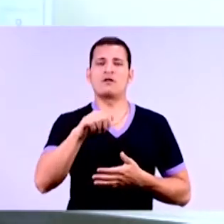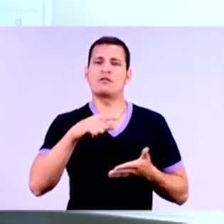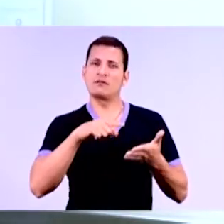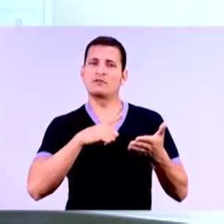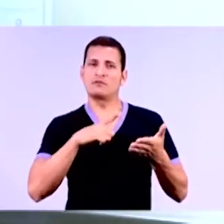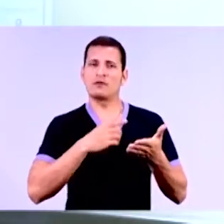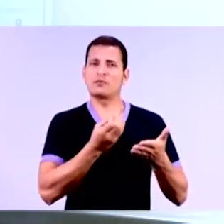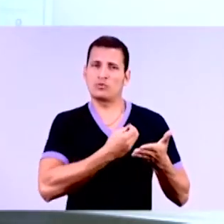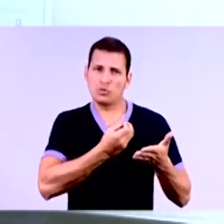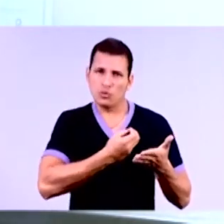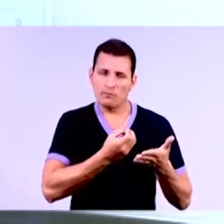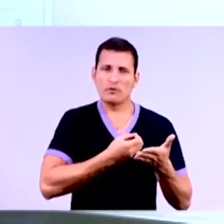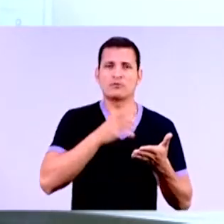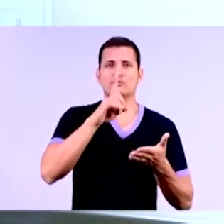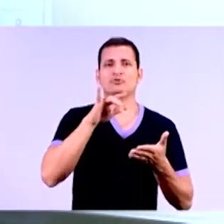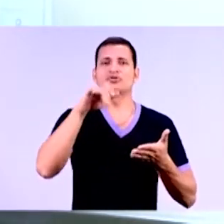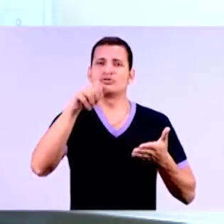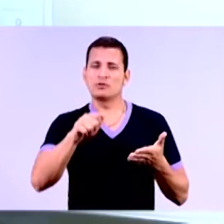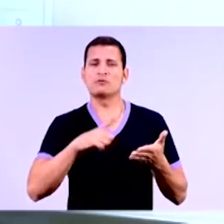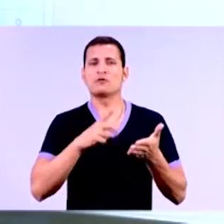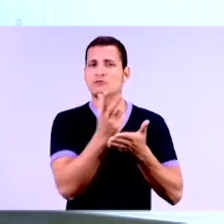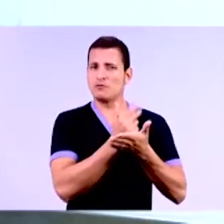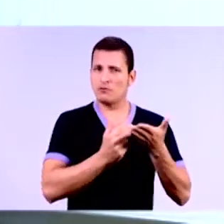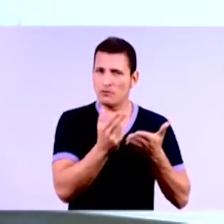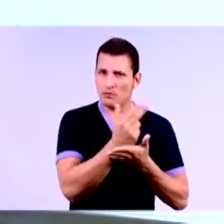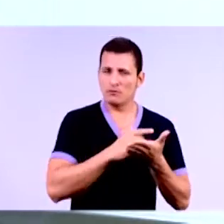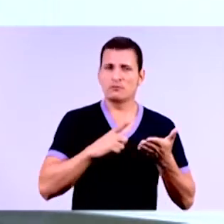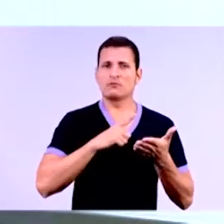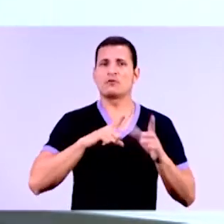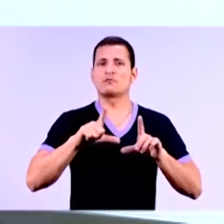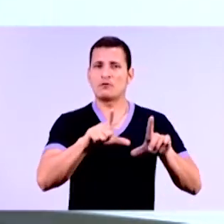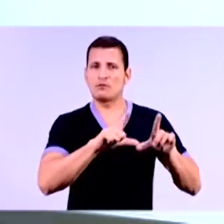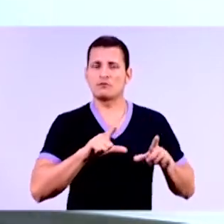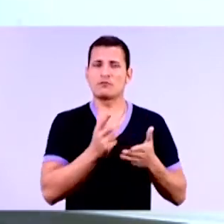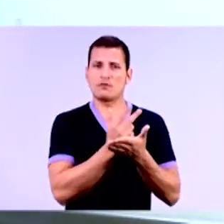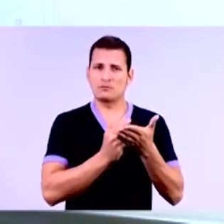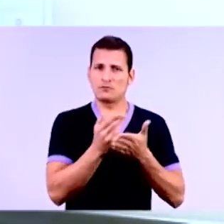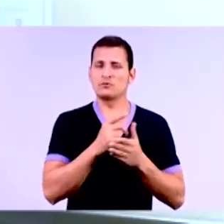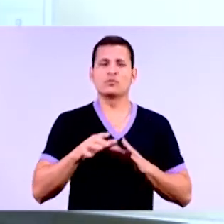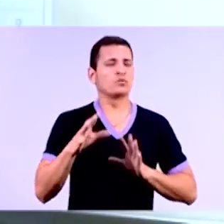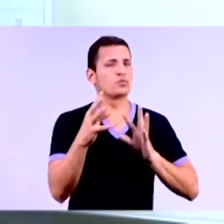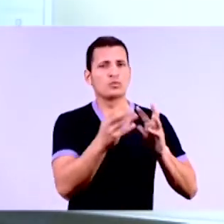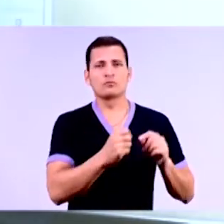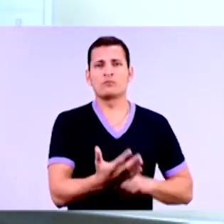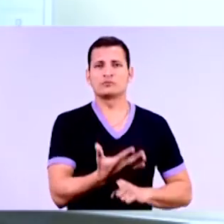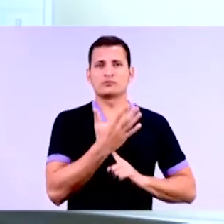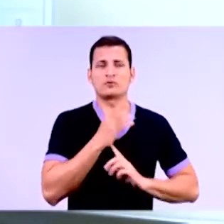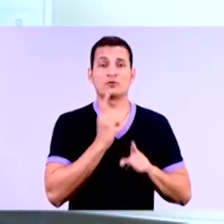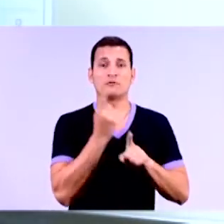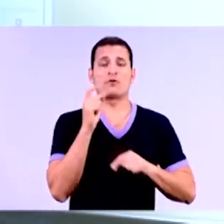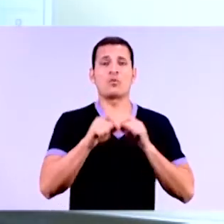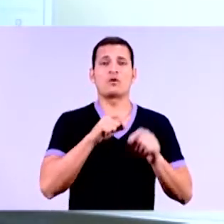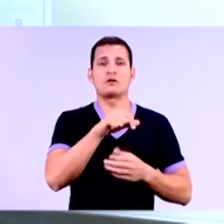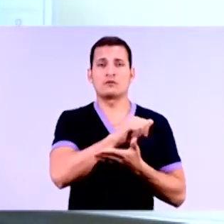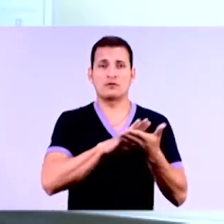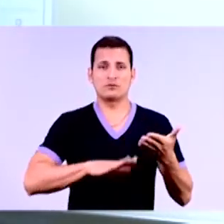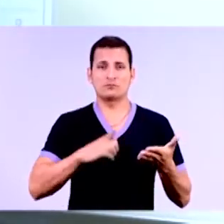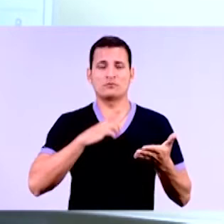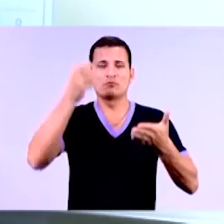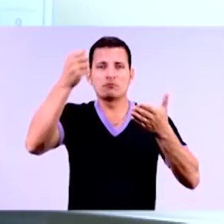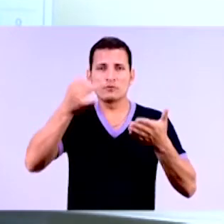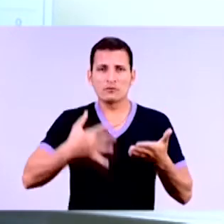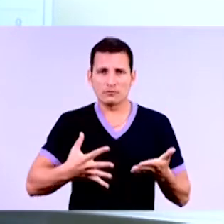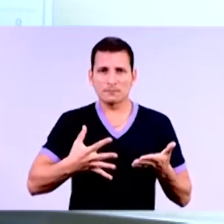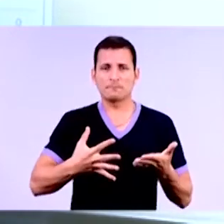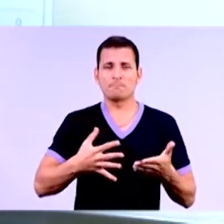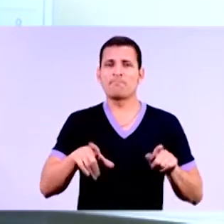números, datas, gráficos, né? Figuras, tudo isso vai me ajudar a identificar sobre o que esse texto vai estar falando.